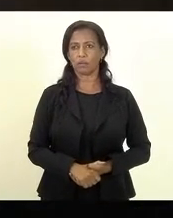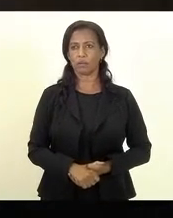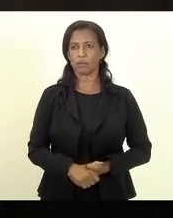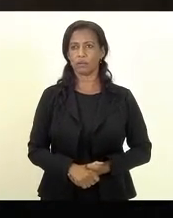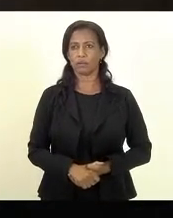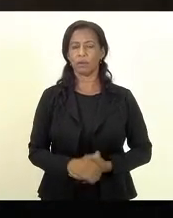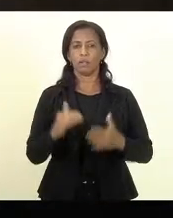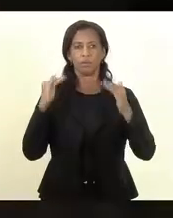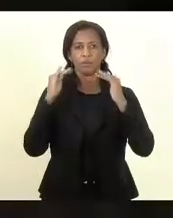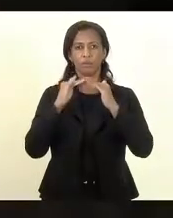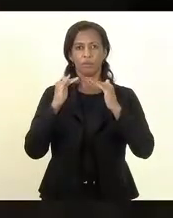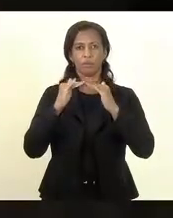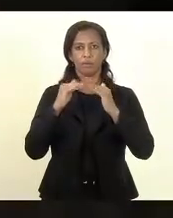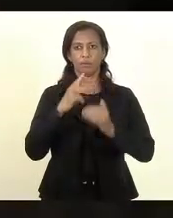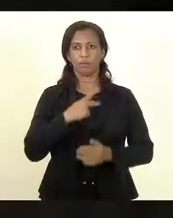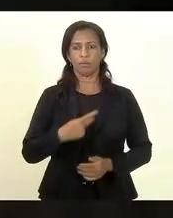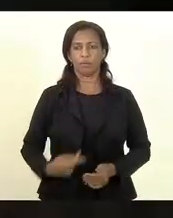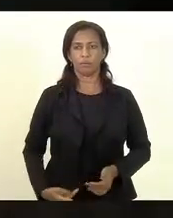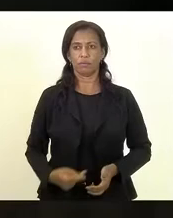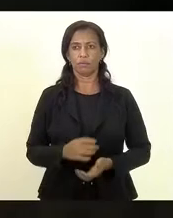Parecer favorável, presidente.